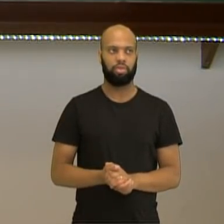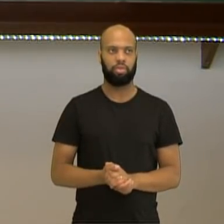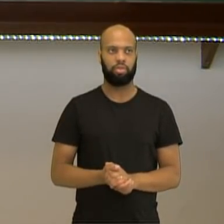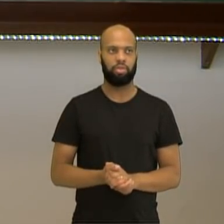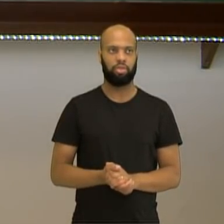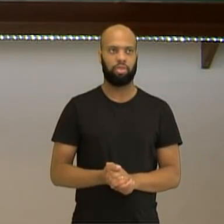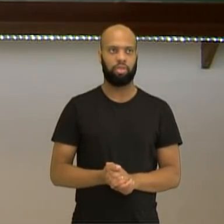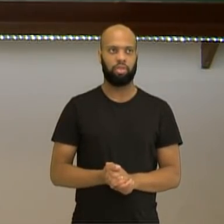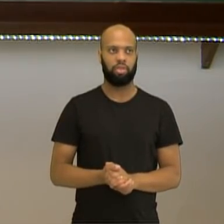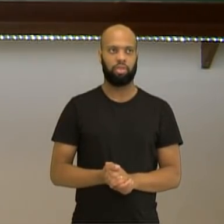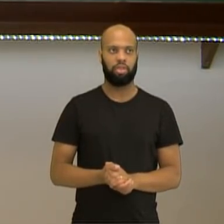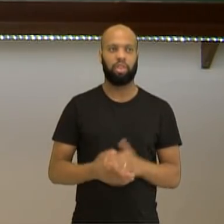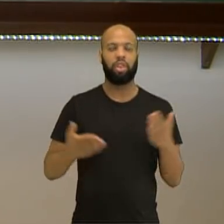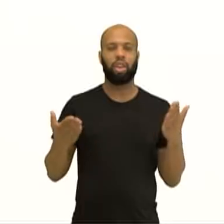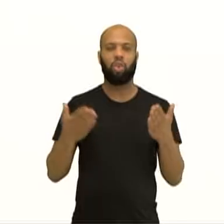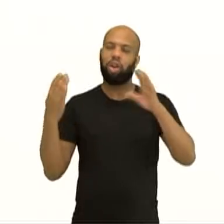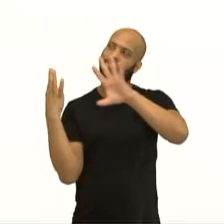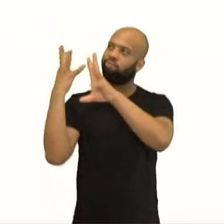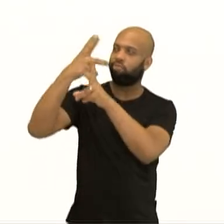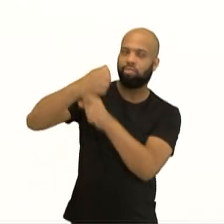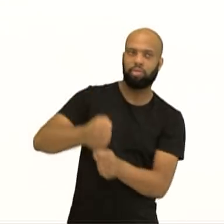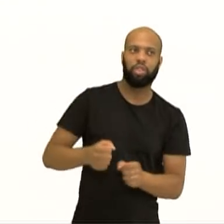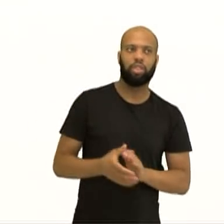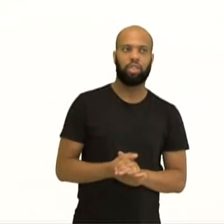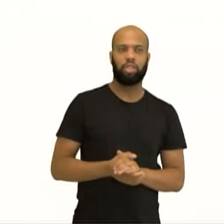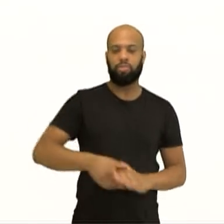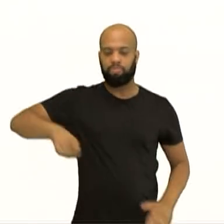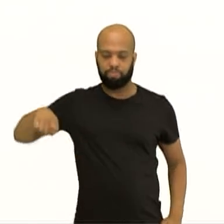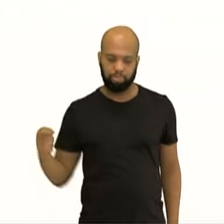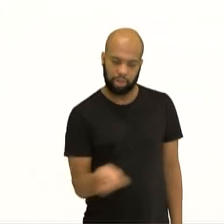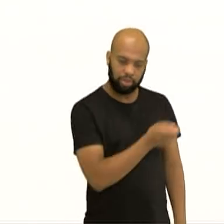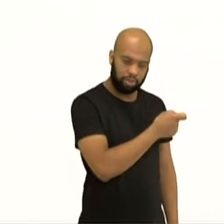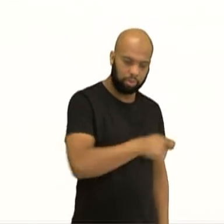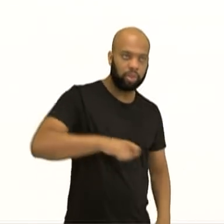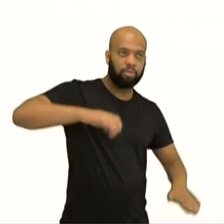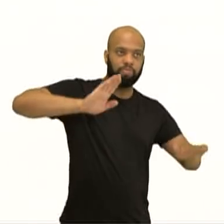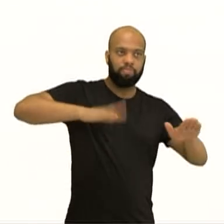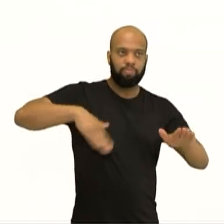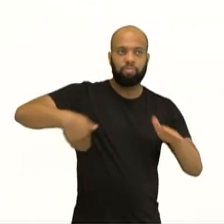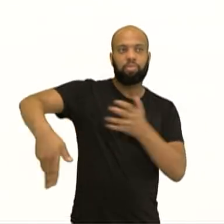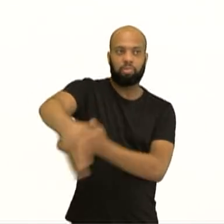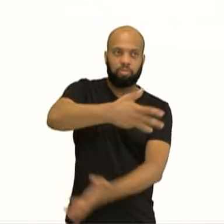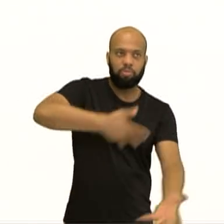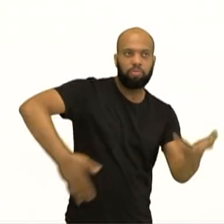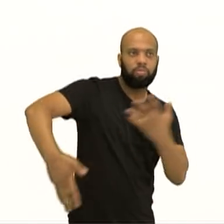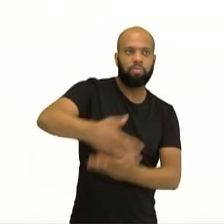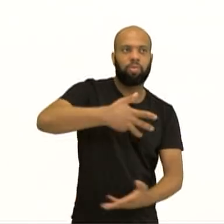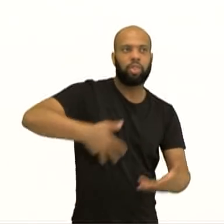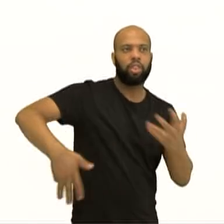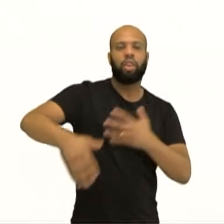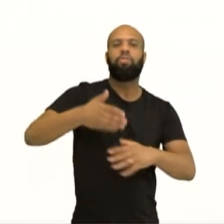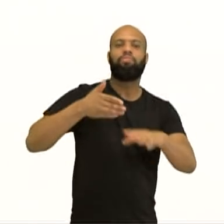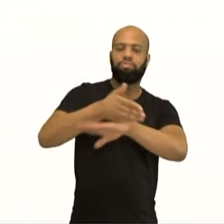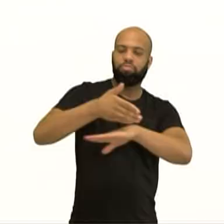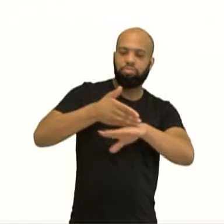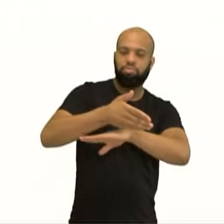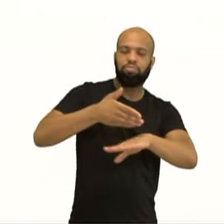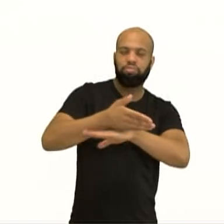Então, vamos lá. Retomada. O frescobol é um esporte colaborativo e